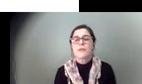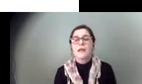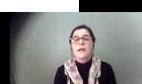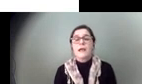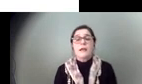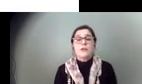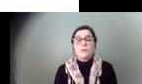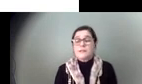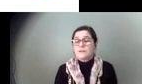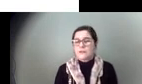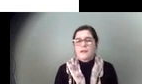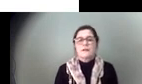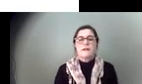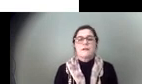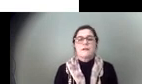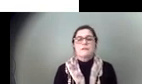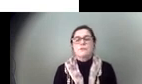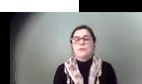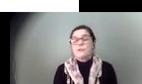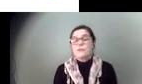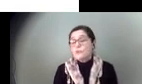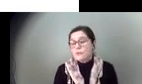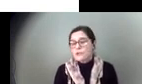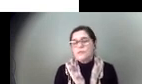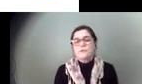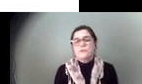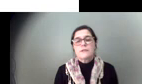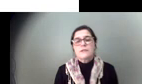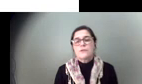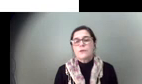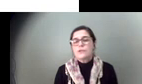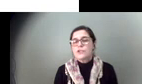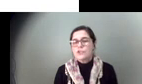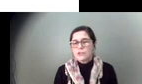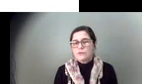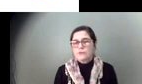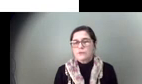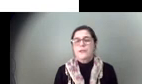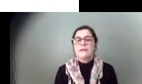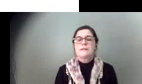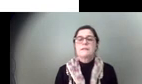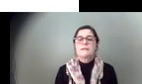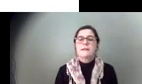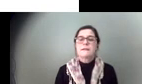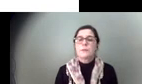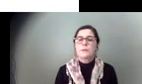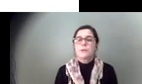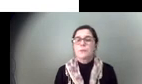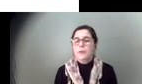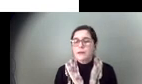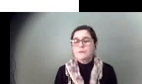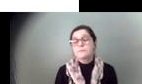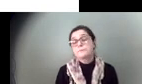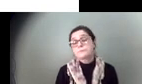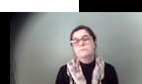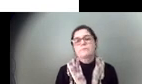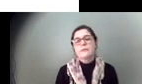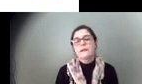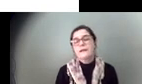física. E observar se os objetivos, se eles foram atingidos. Se esse é o primeiro